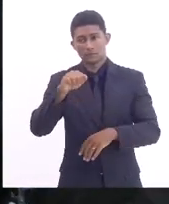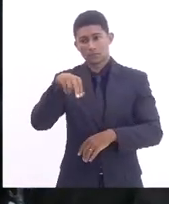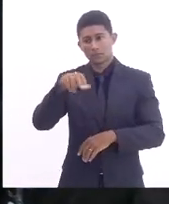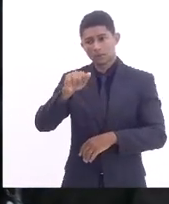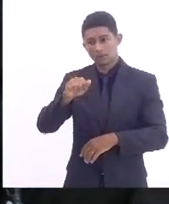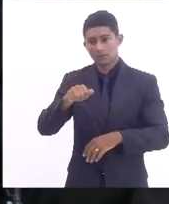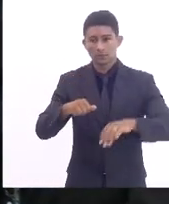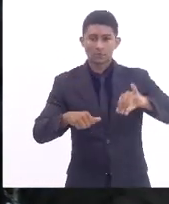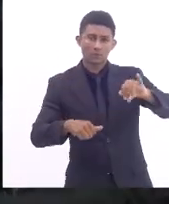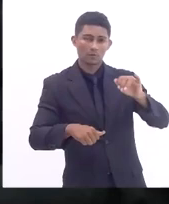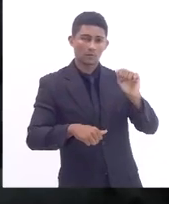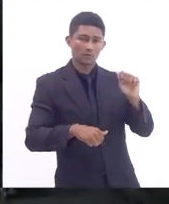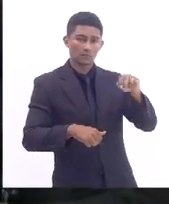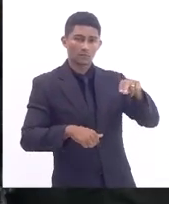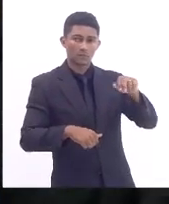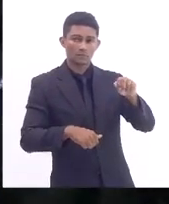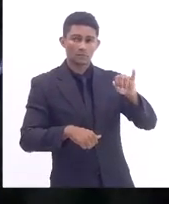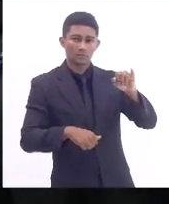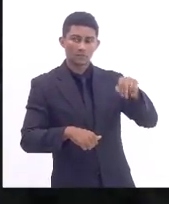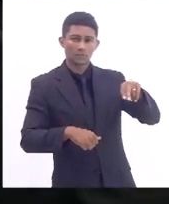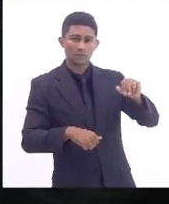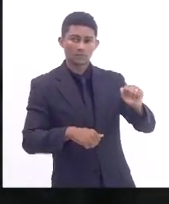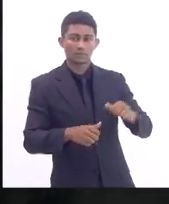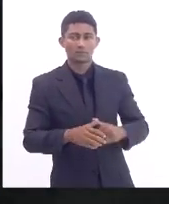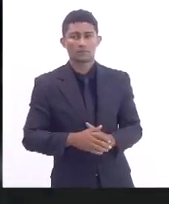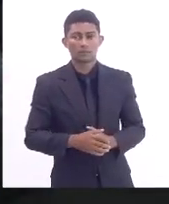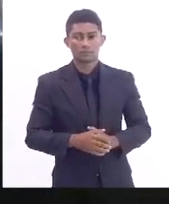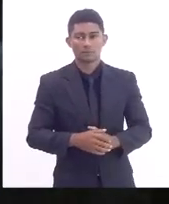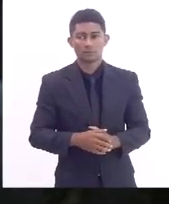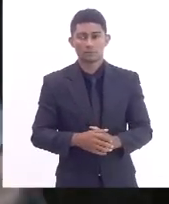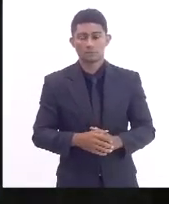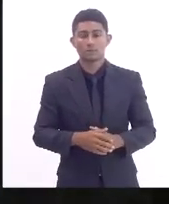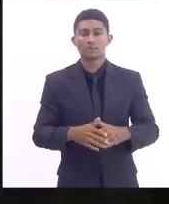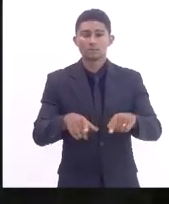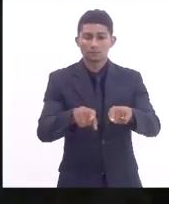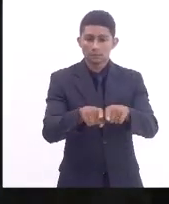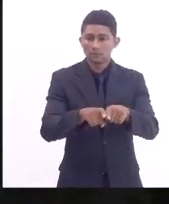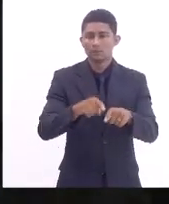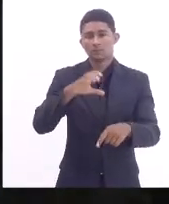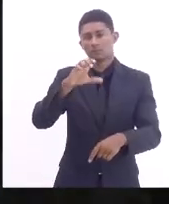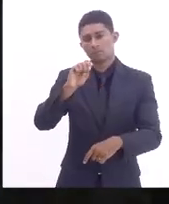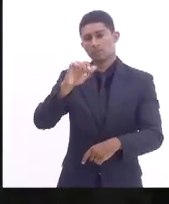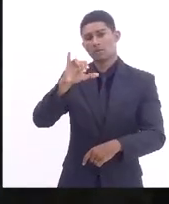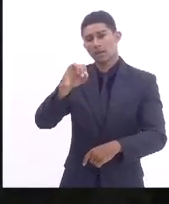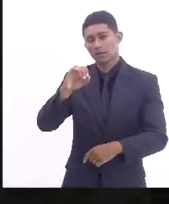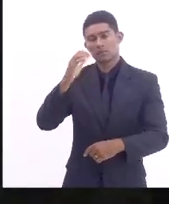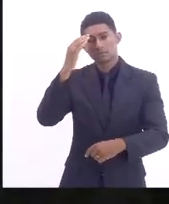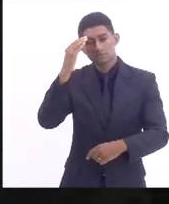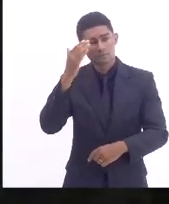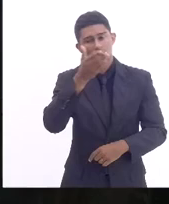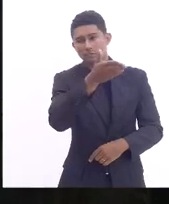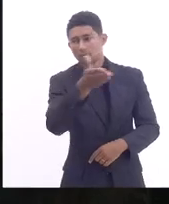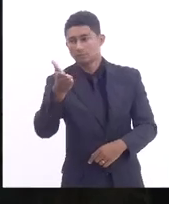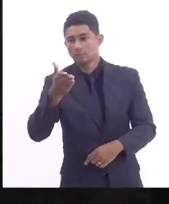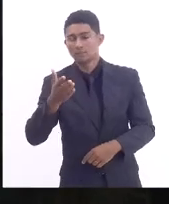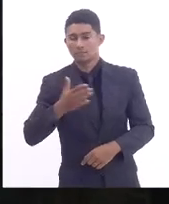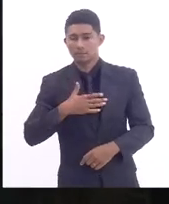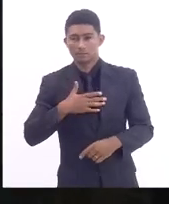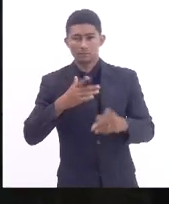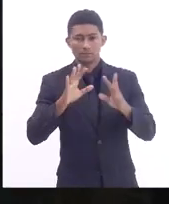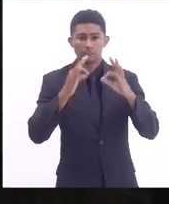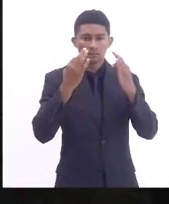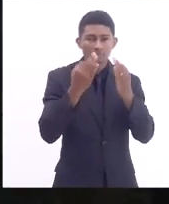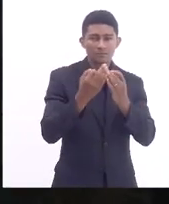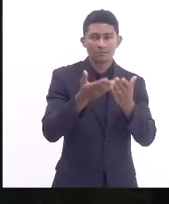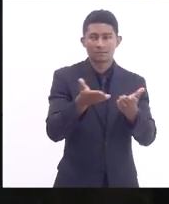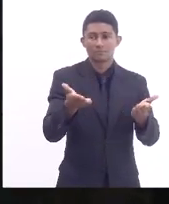a e eu quero como outros como Caio agradecer aos meus familiares que